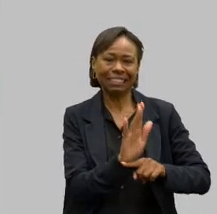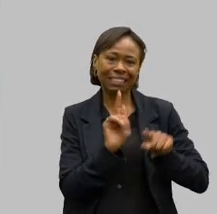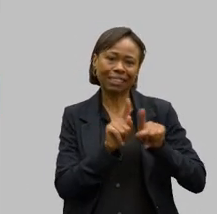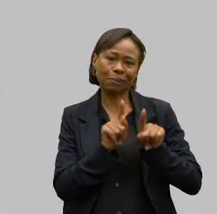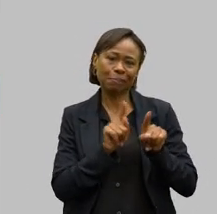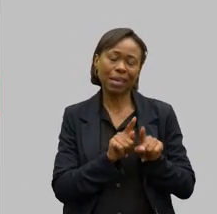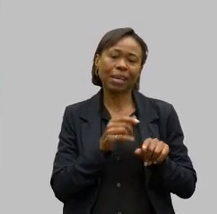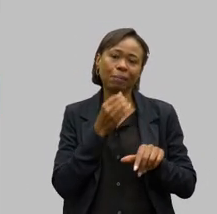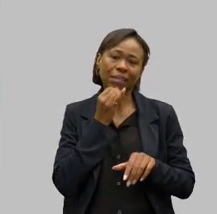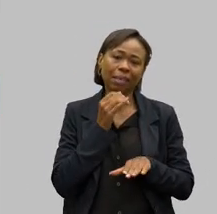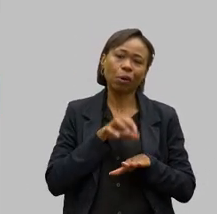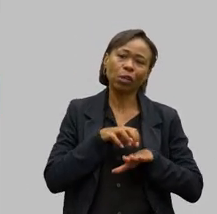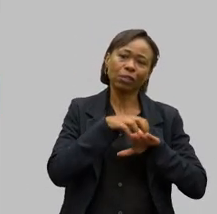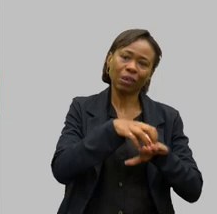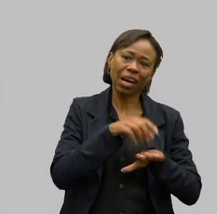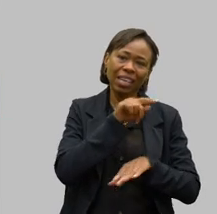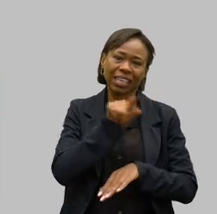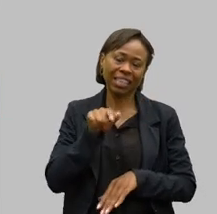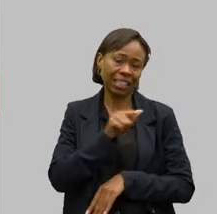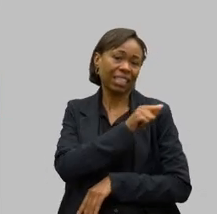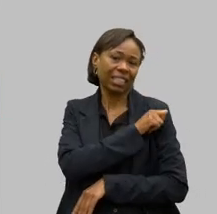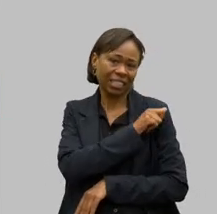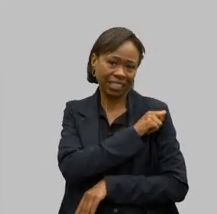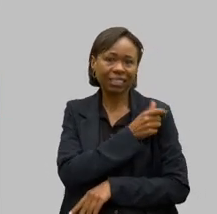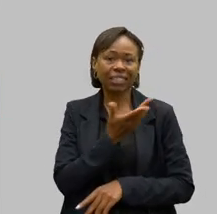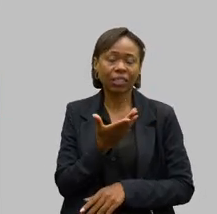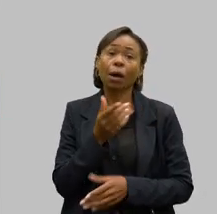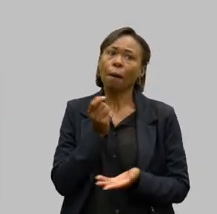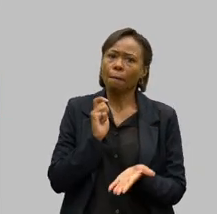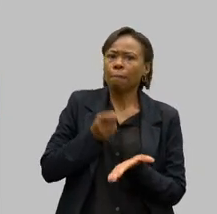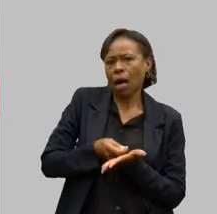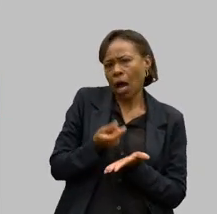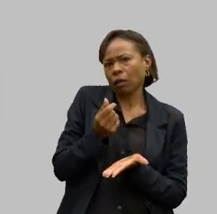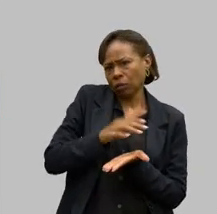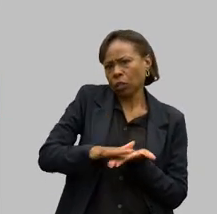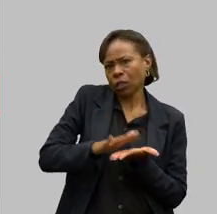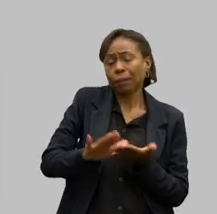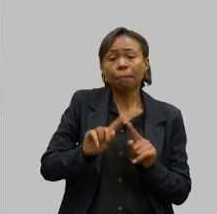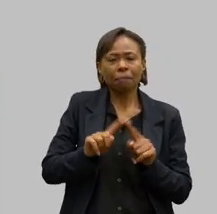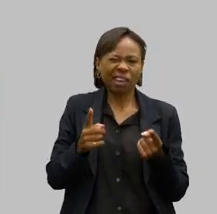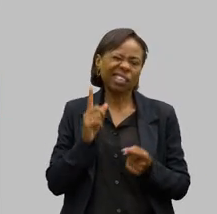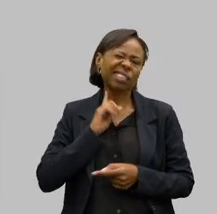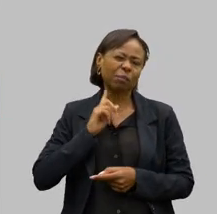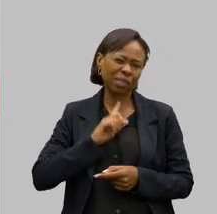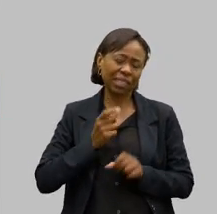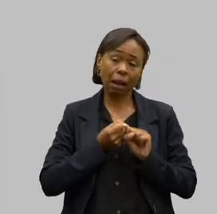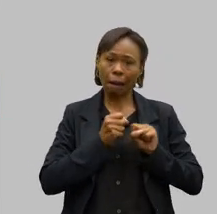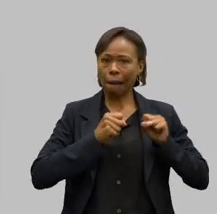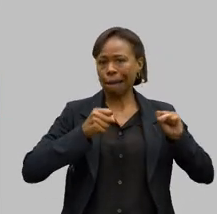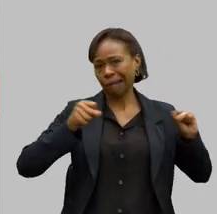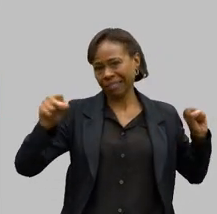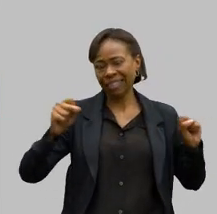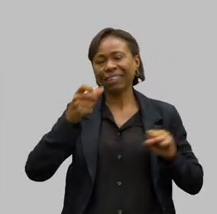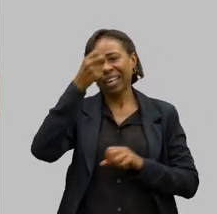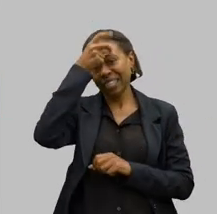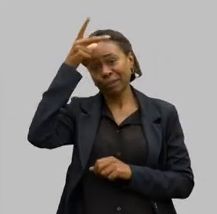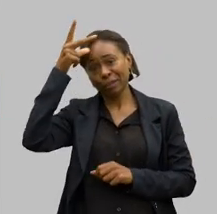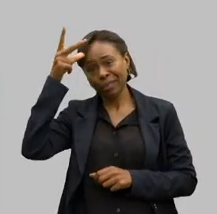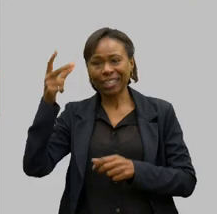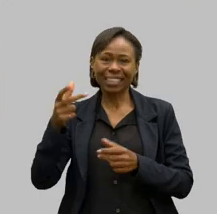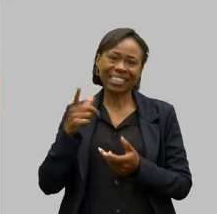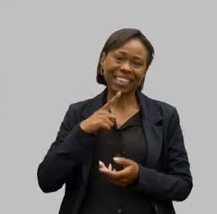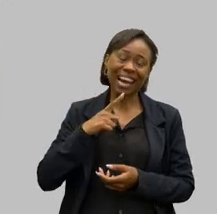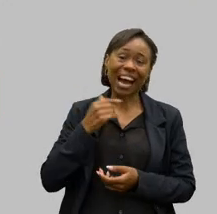pagar o custeio, mas Minas é muito extensa e acaba que os prefeitos, alguns me procuram e falam